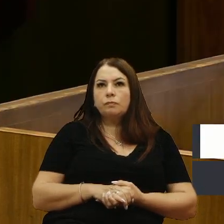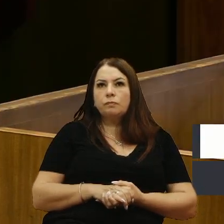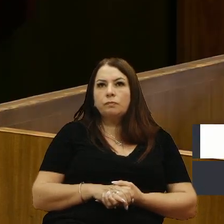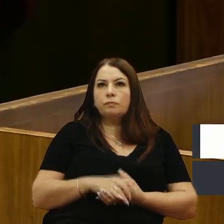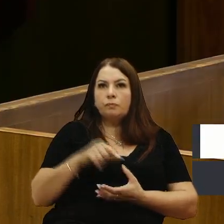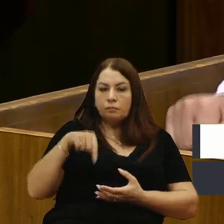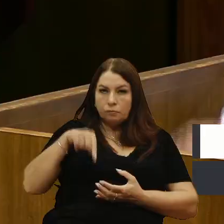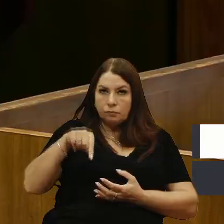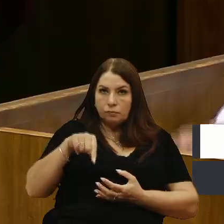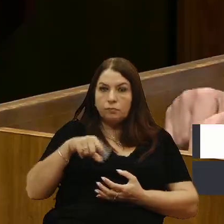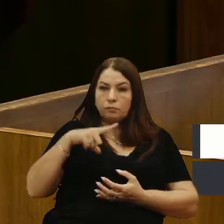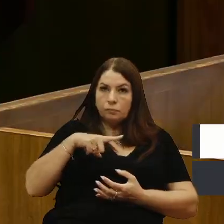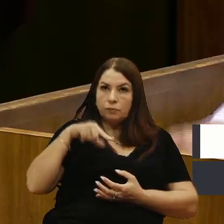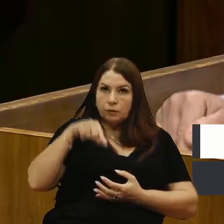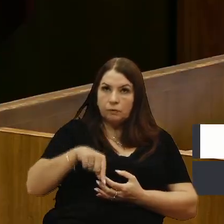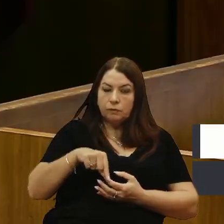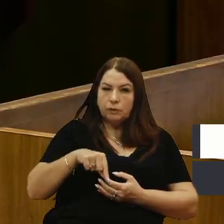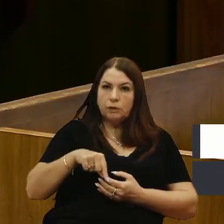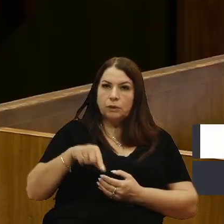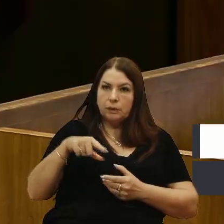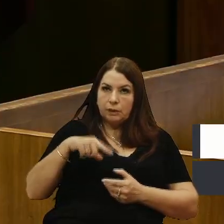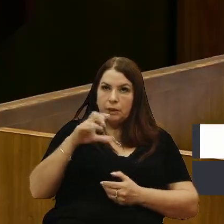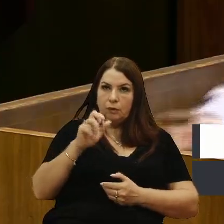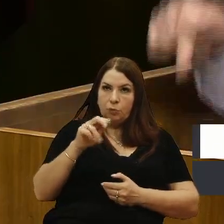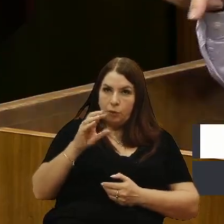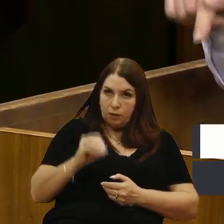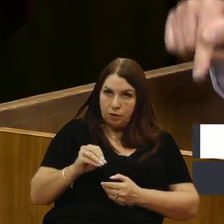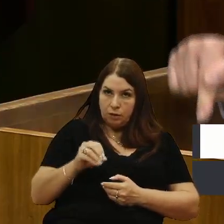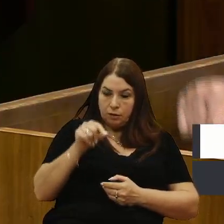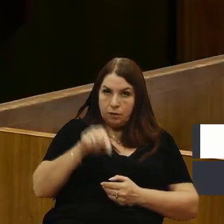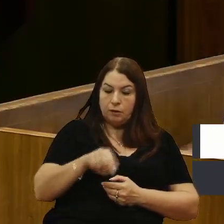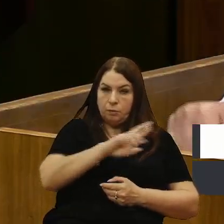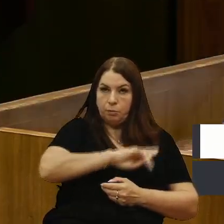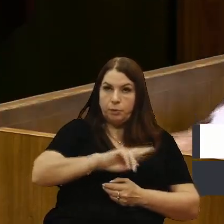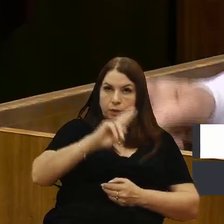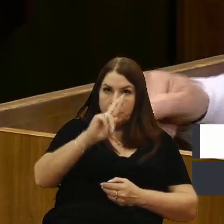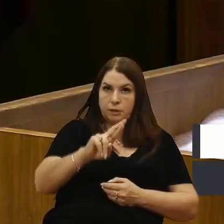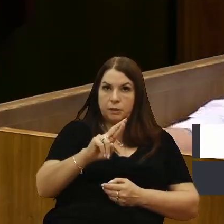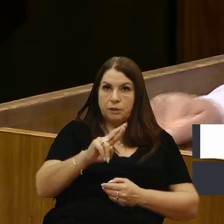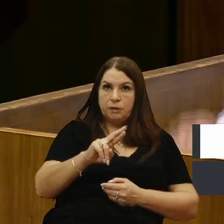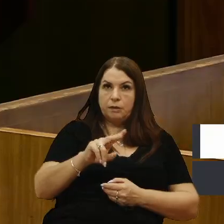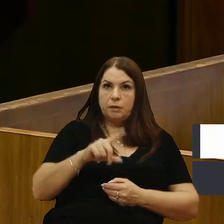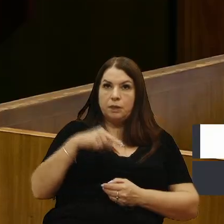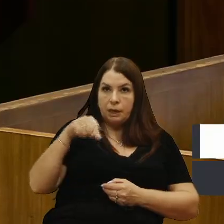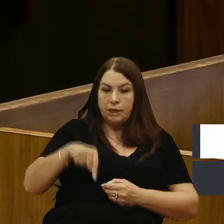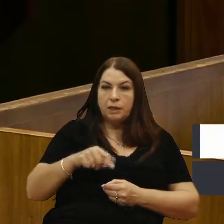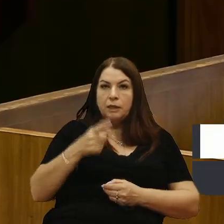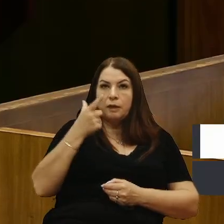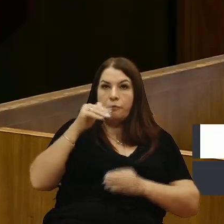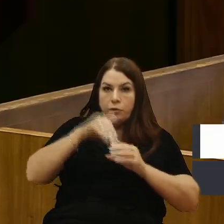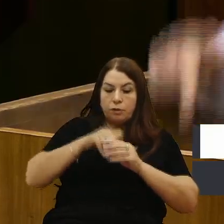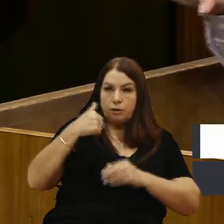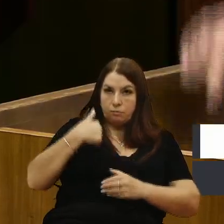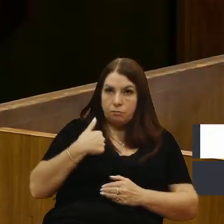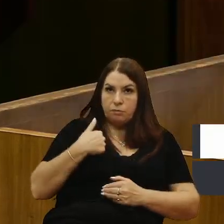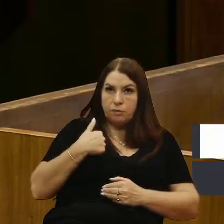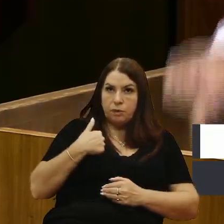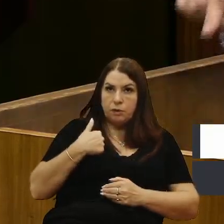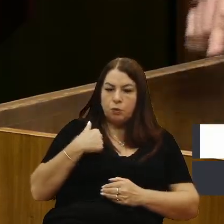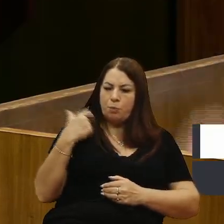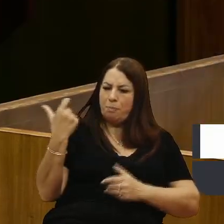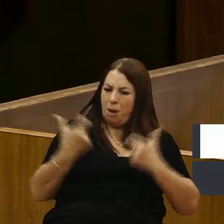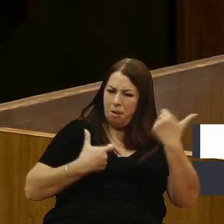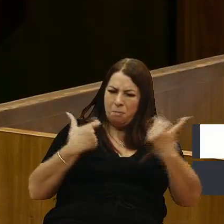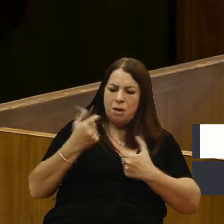Enquanto eu estiver exercendo esse cargo e representando aqueles que aqui me colocaram, sou atacado,